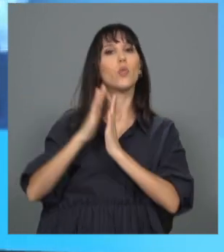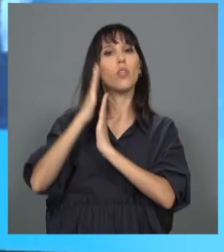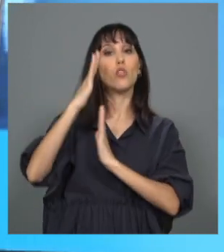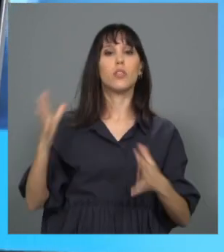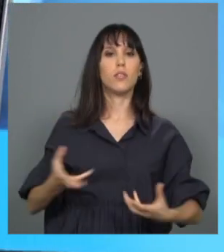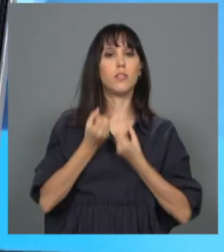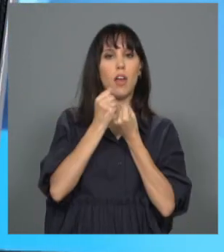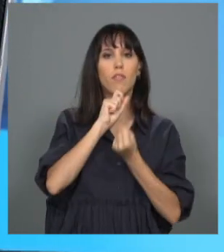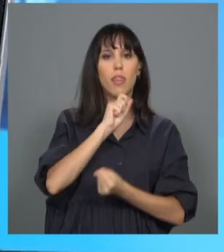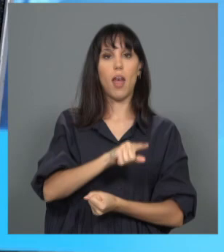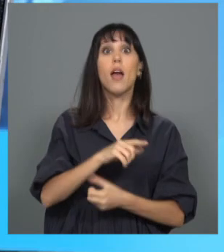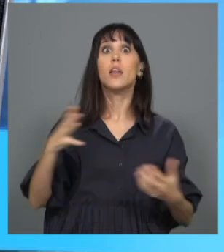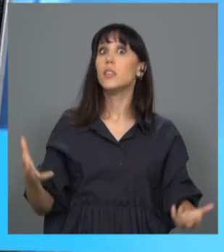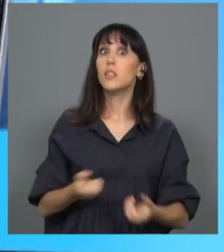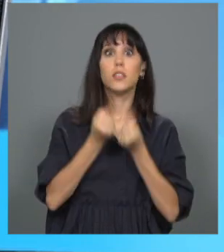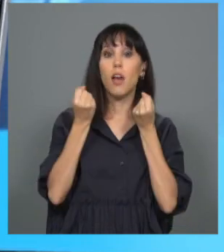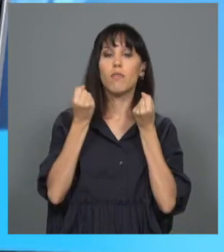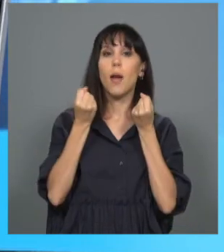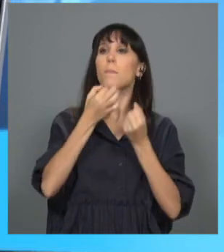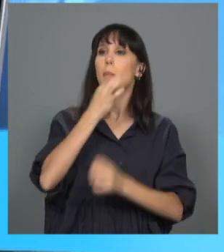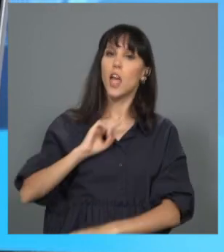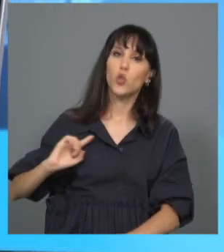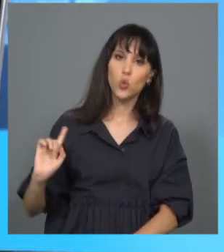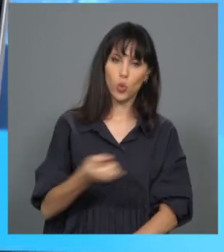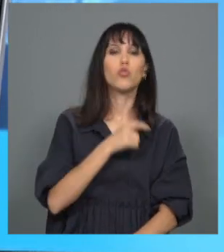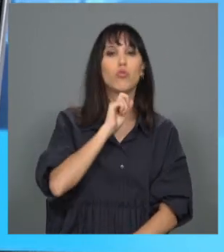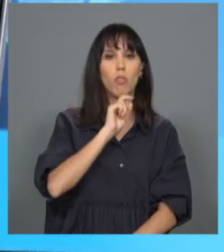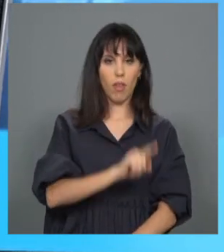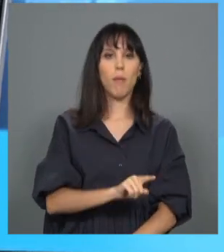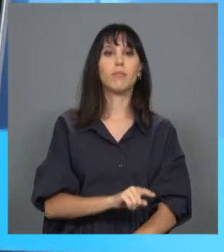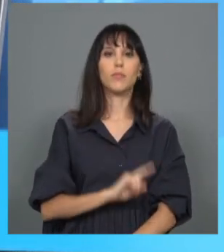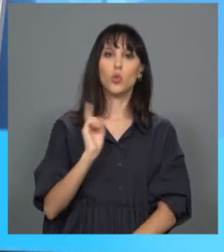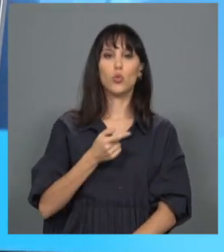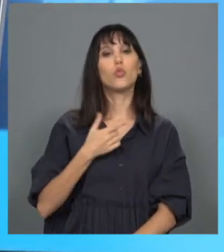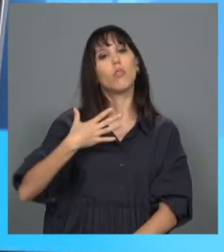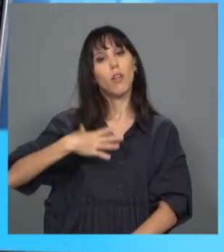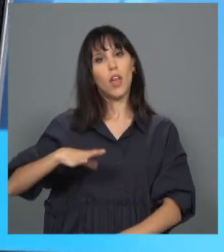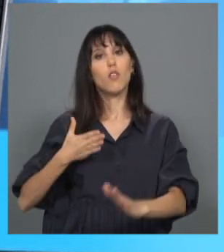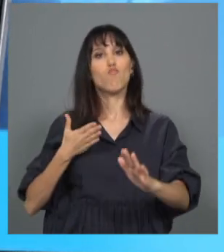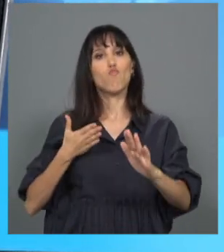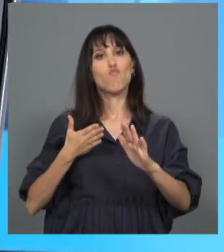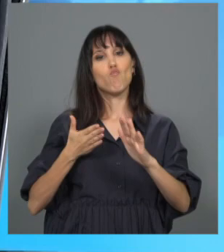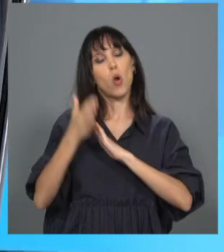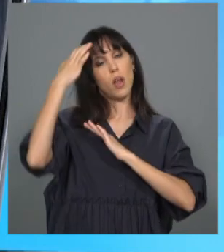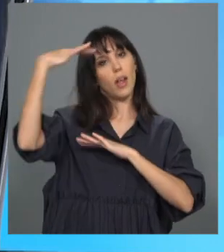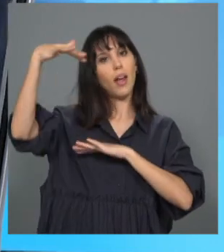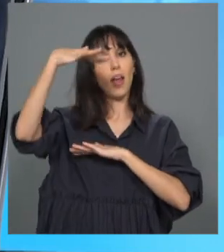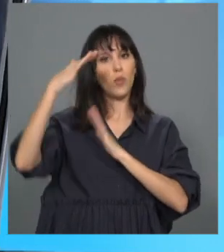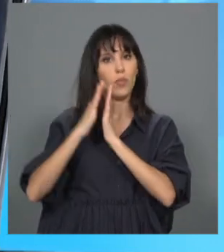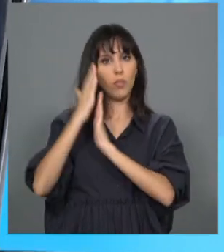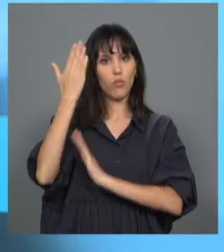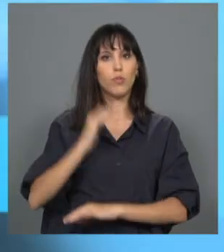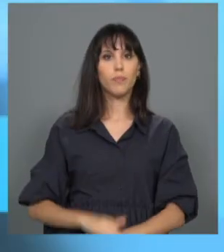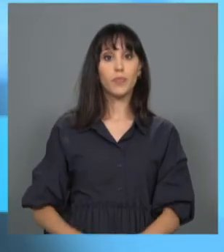salvação. Portanto, a salvação é universal e é para todos os que quiserem aceder a este reino de Deus. E é também isso